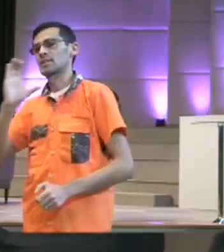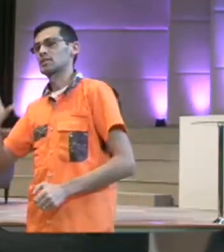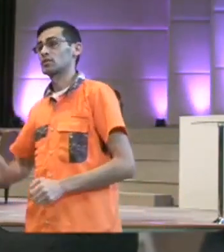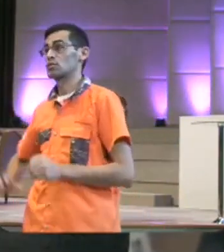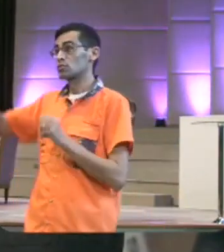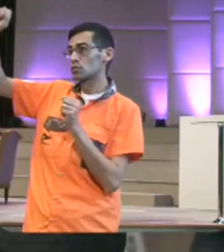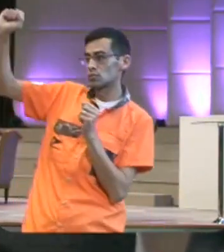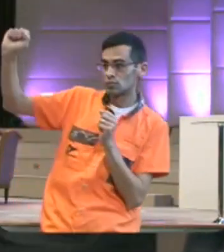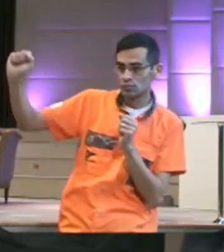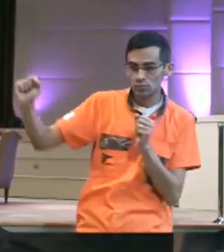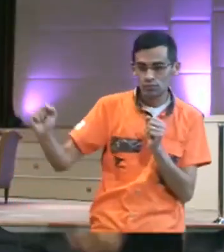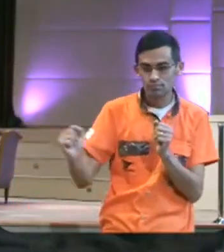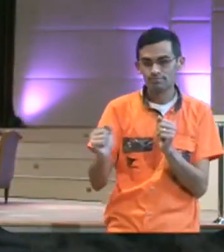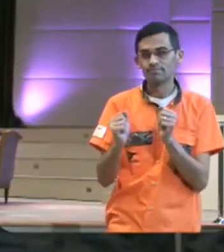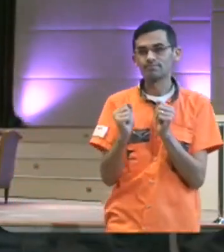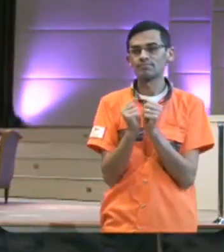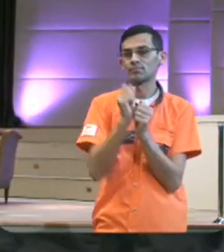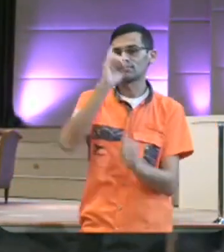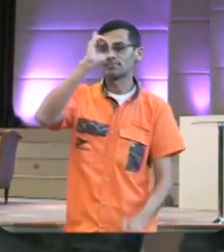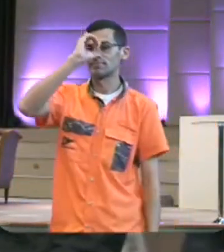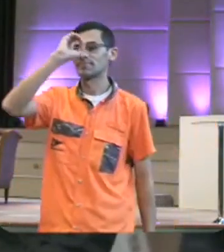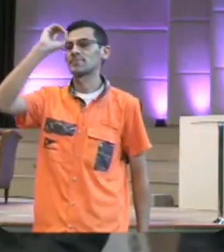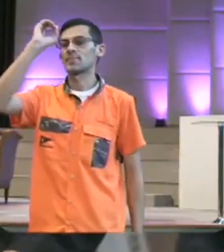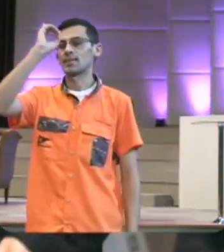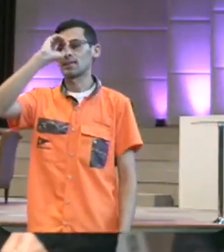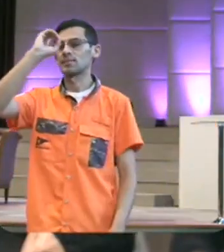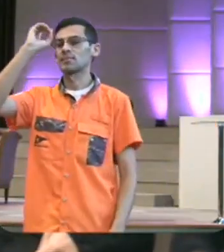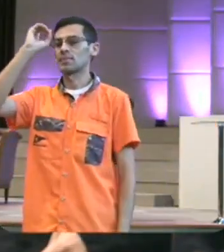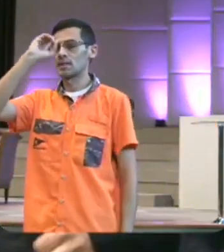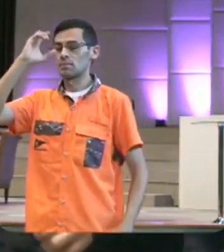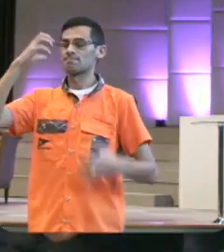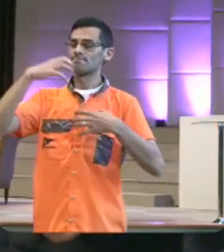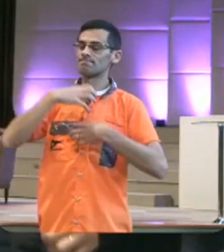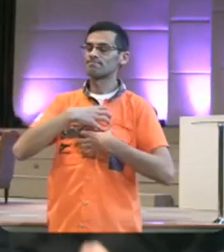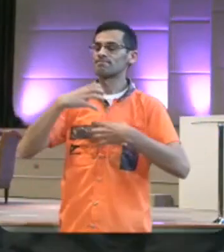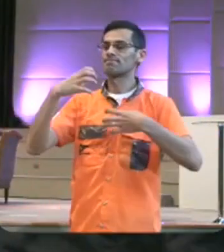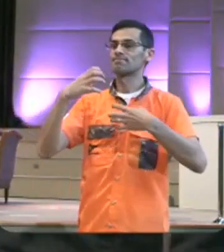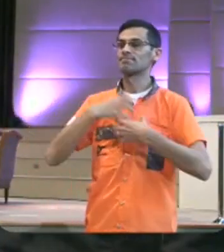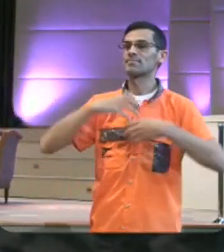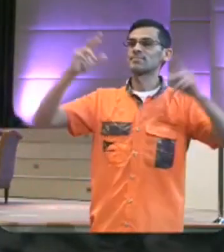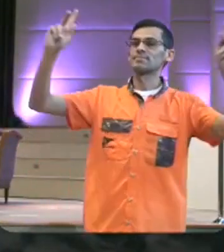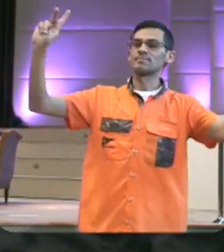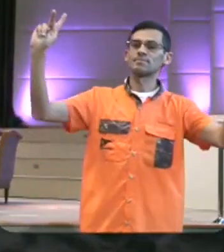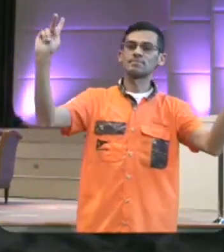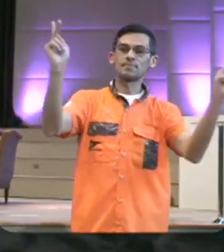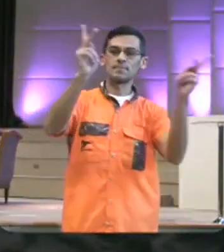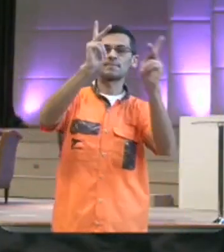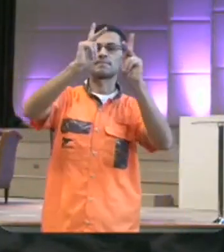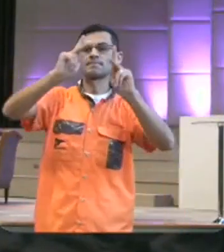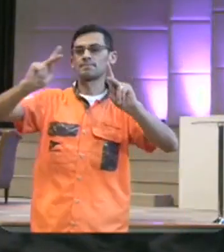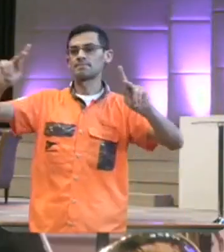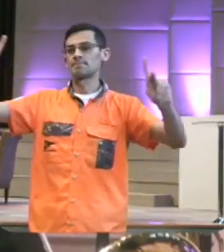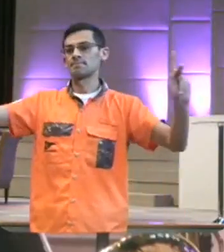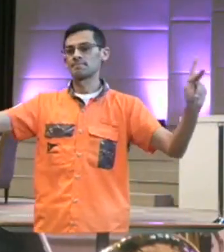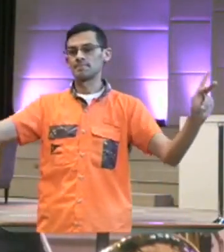Com Cristo no barco tudo vai muito bem, e passa o